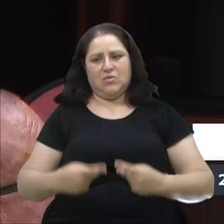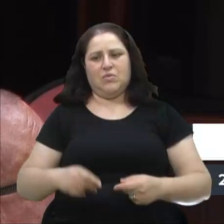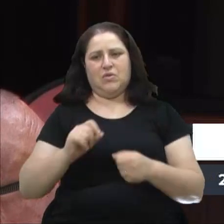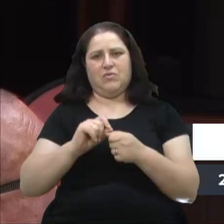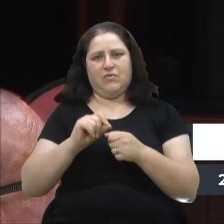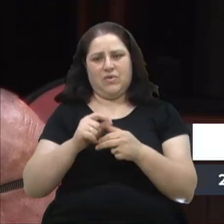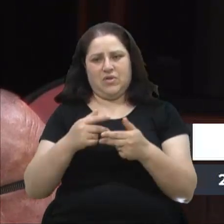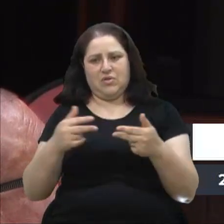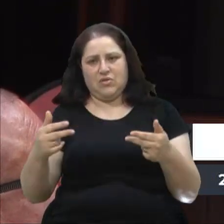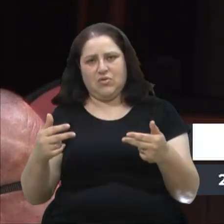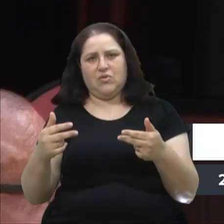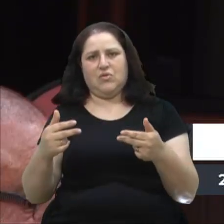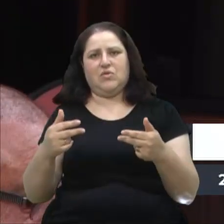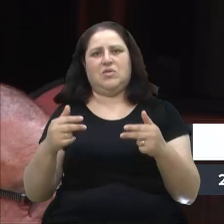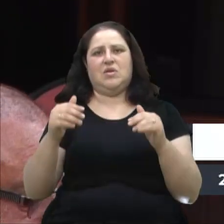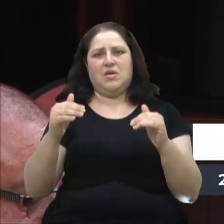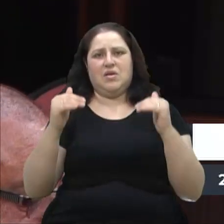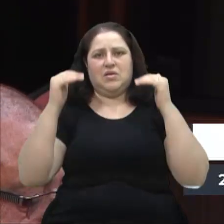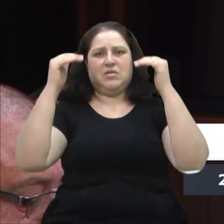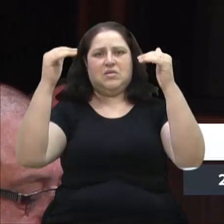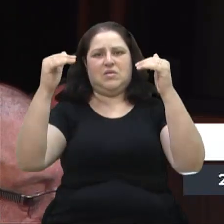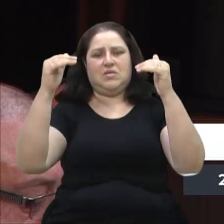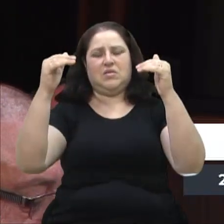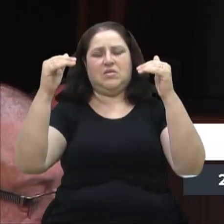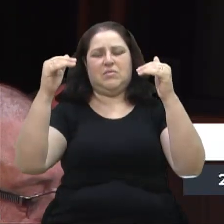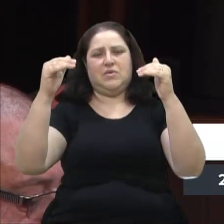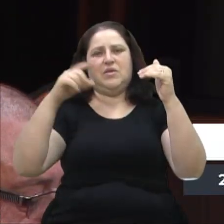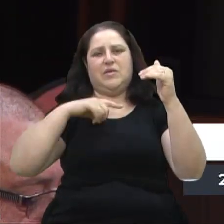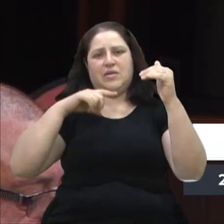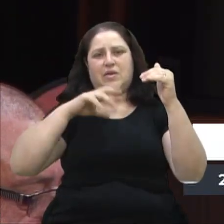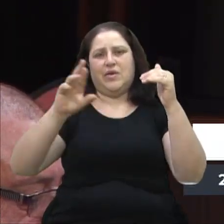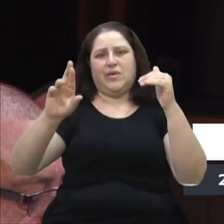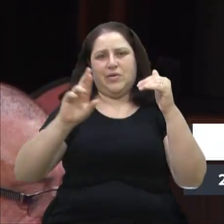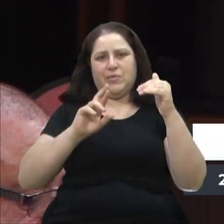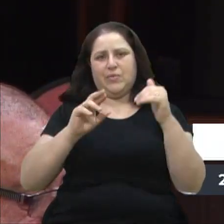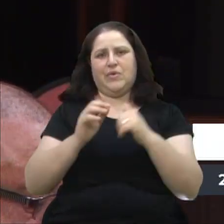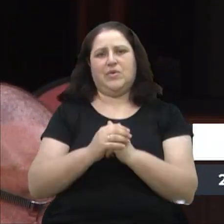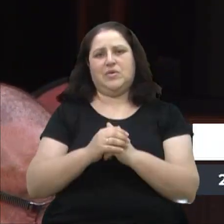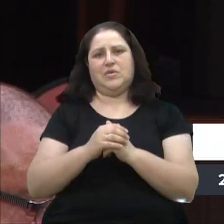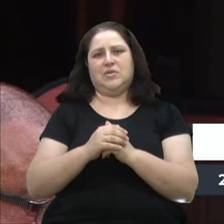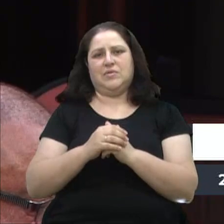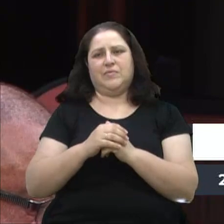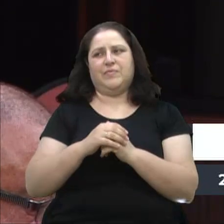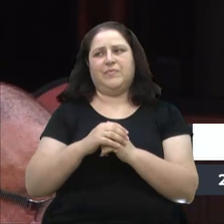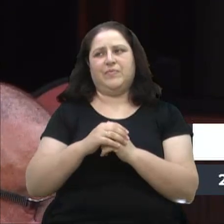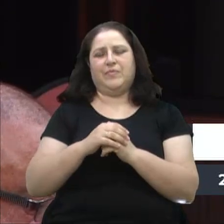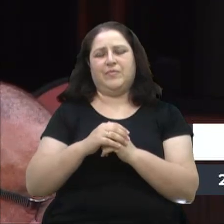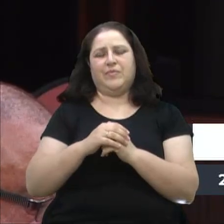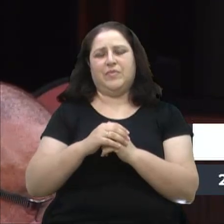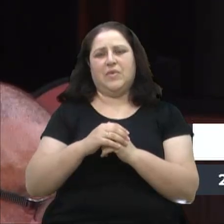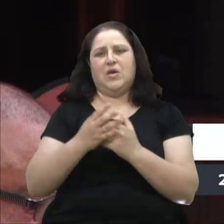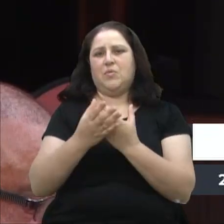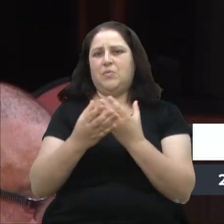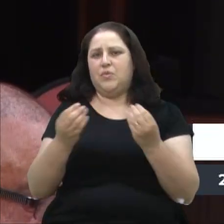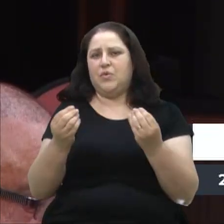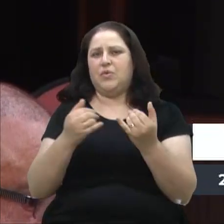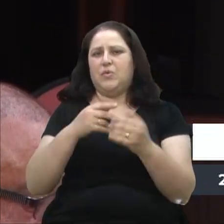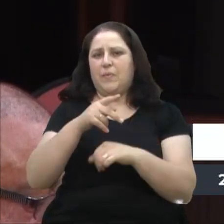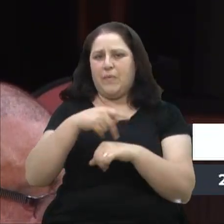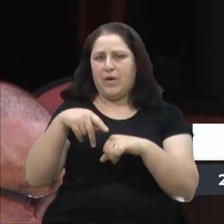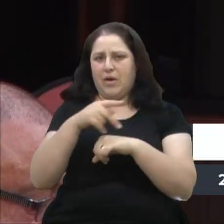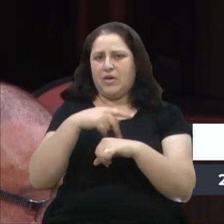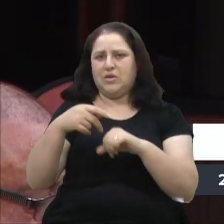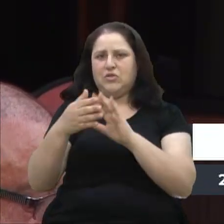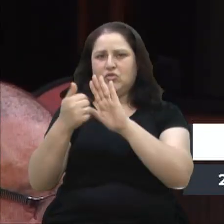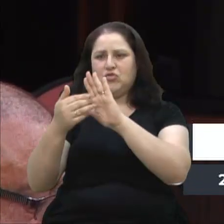a nível mundial. Me parece que muitos países tiraram tudo e agora nós precisamos pagar a